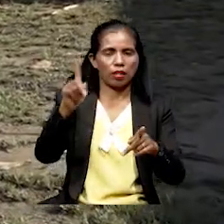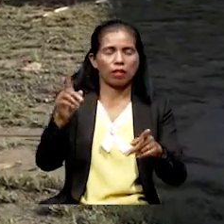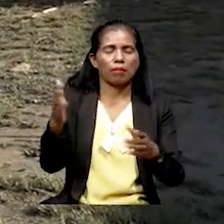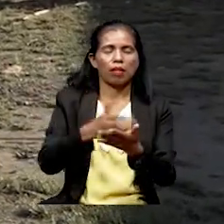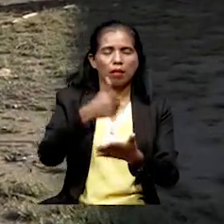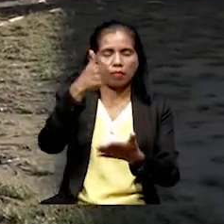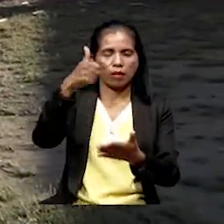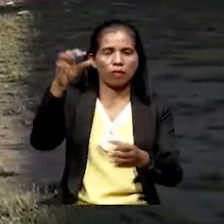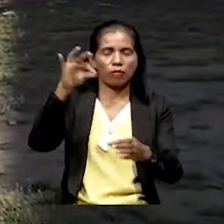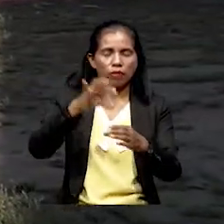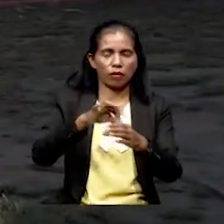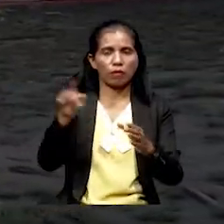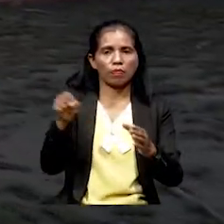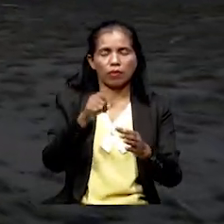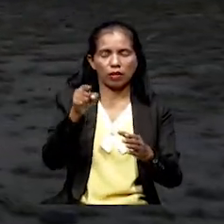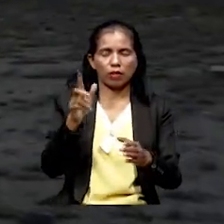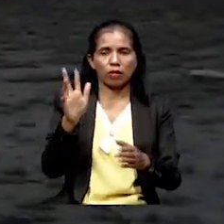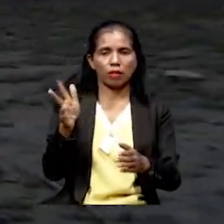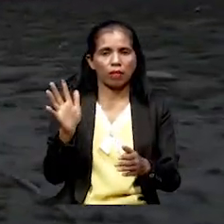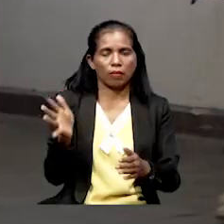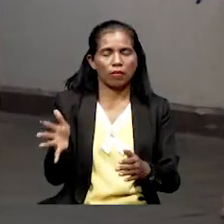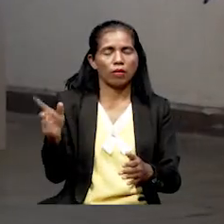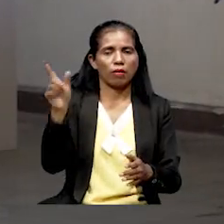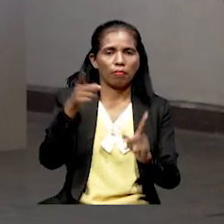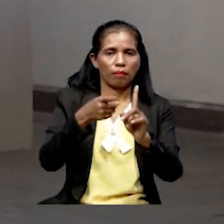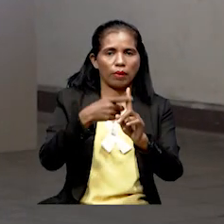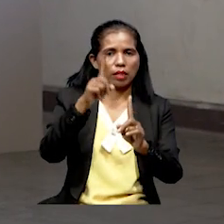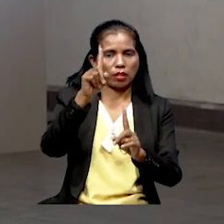votos por cento lima nulo mais ida. Na Palan Sever, Clementino Maia, GMN.